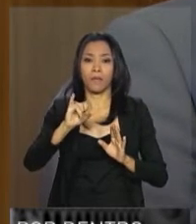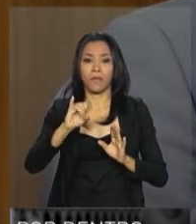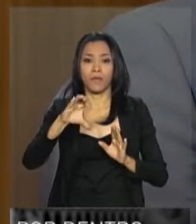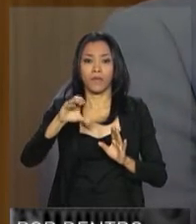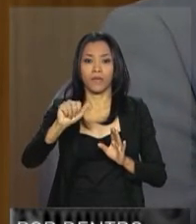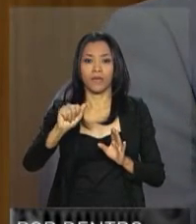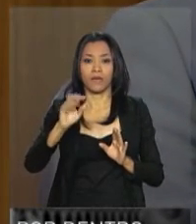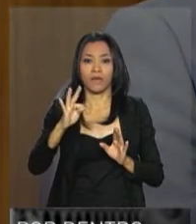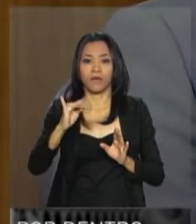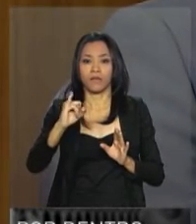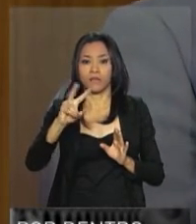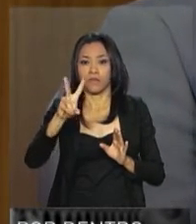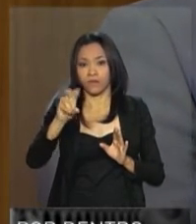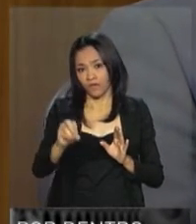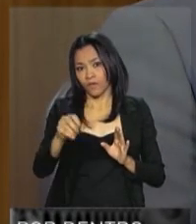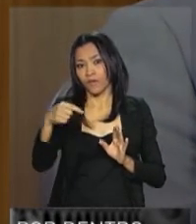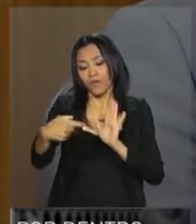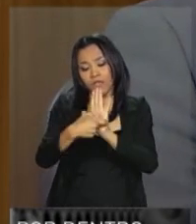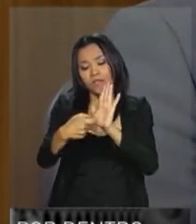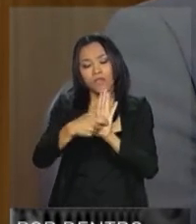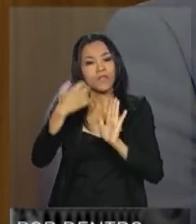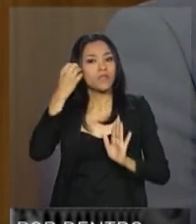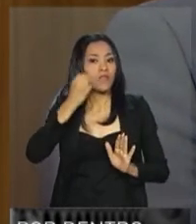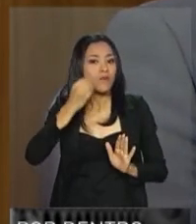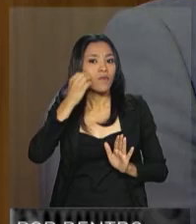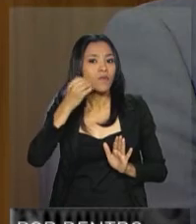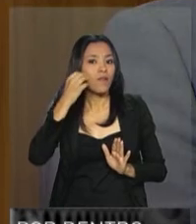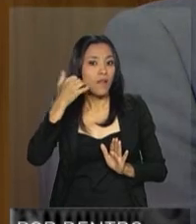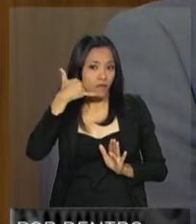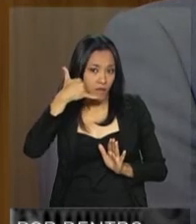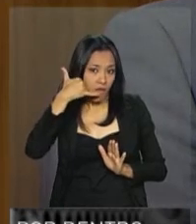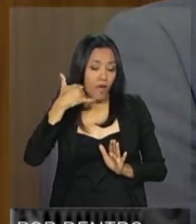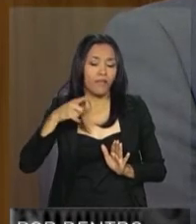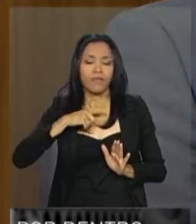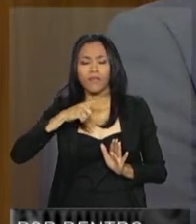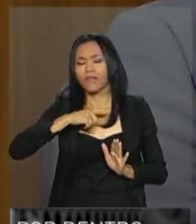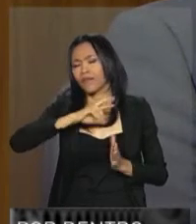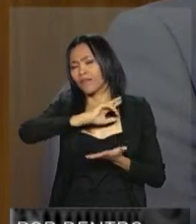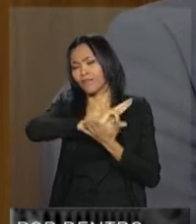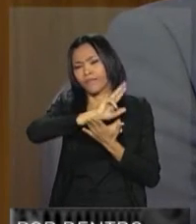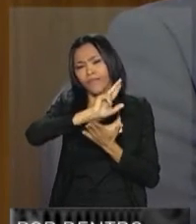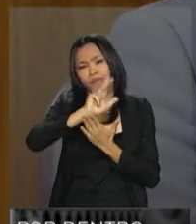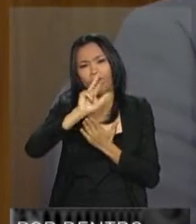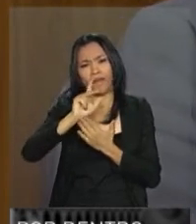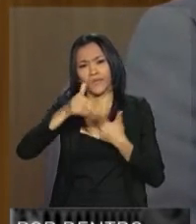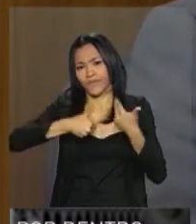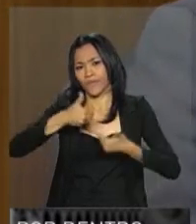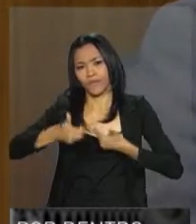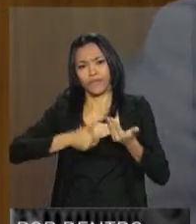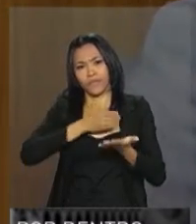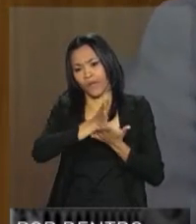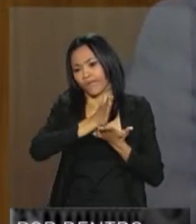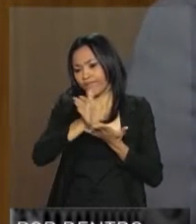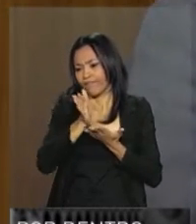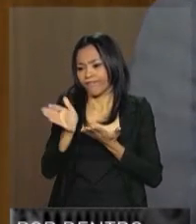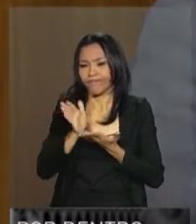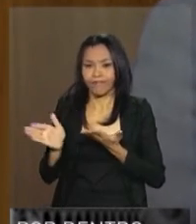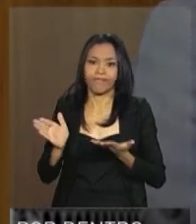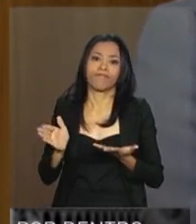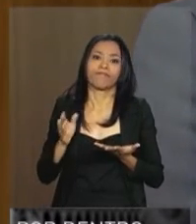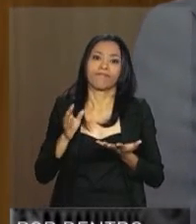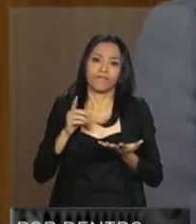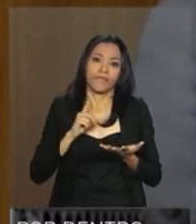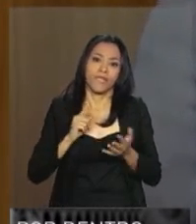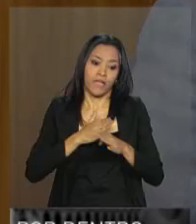celular e ele terá acesso a todos os serviços que são prestados á de forma presencial na nossa